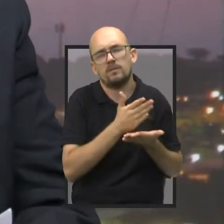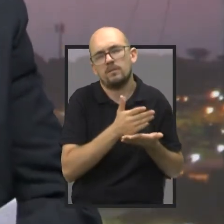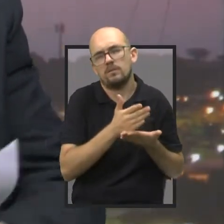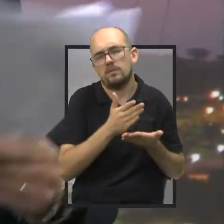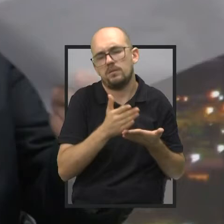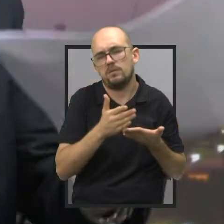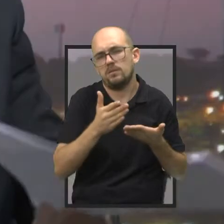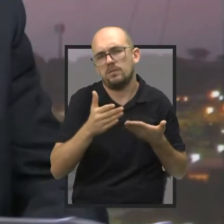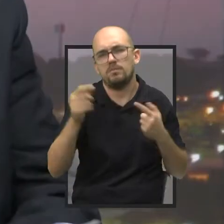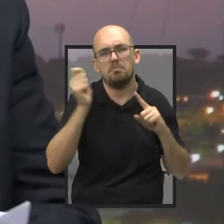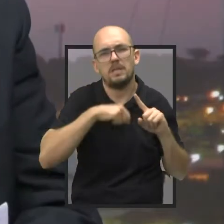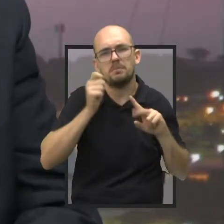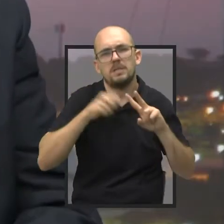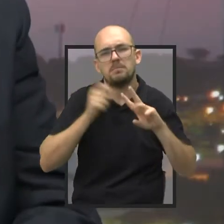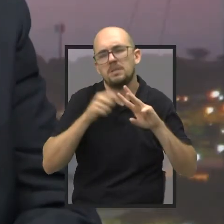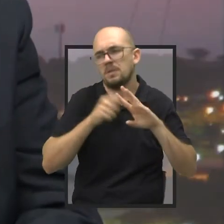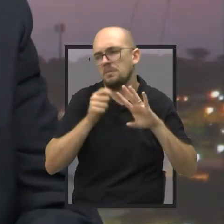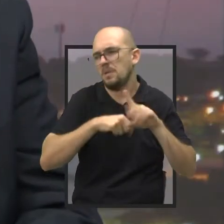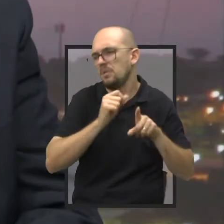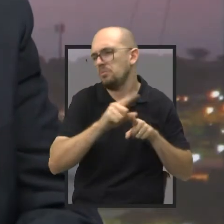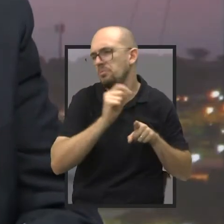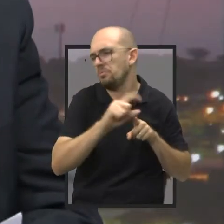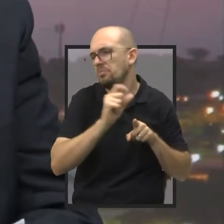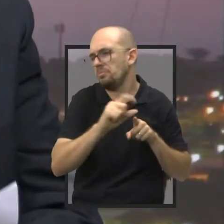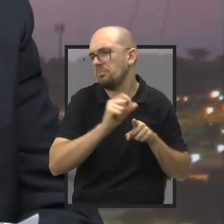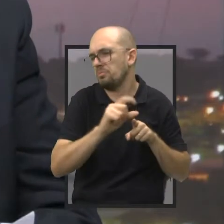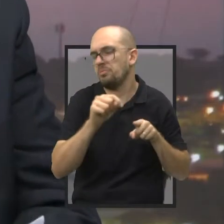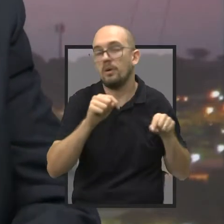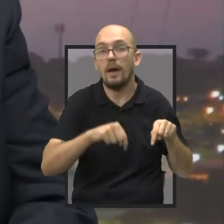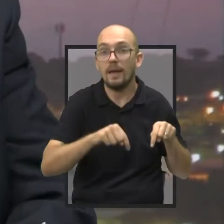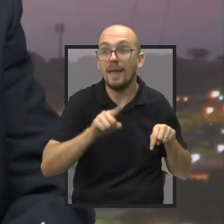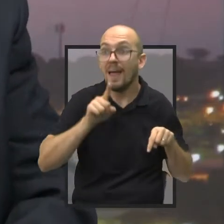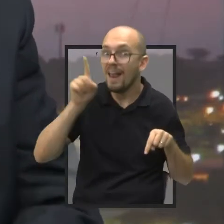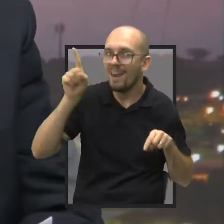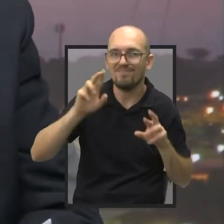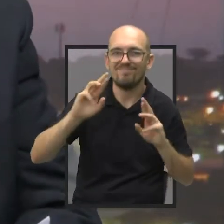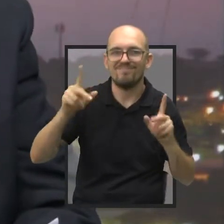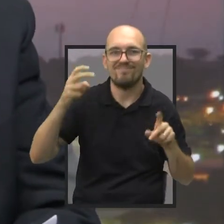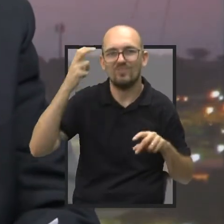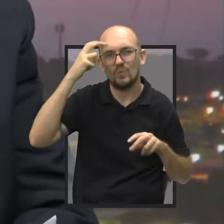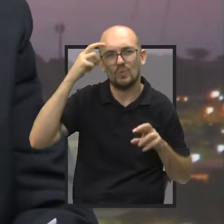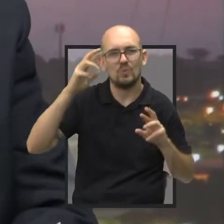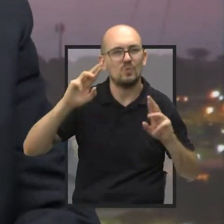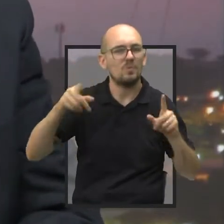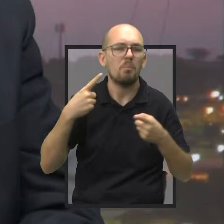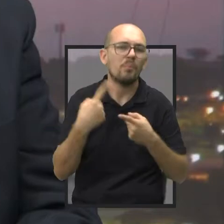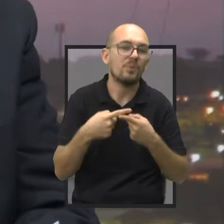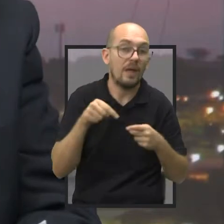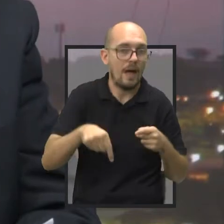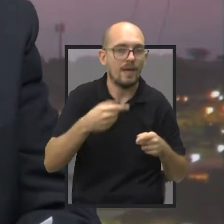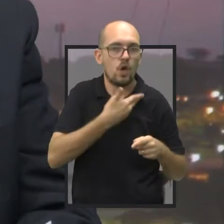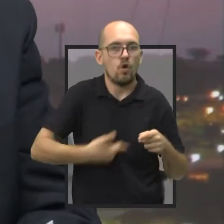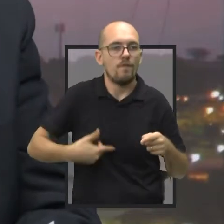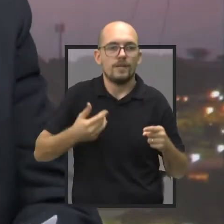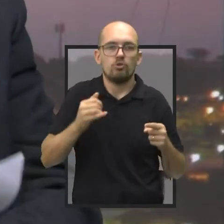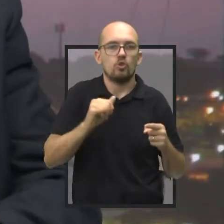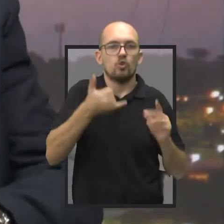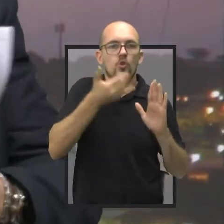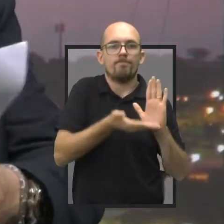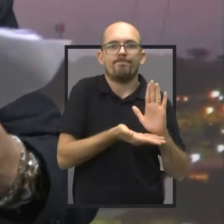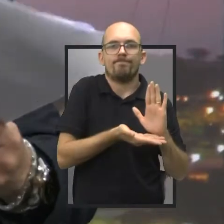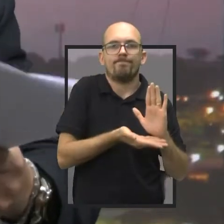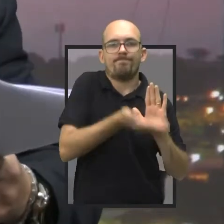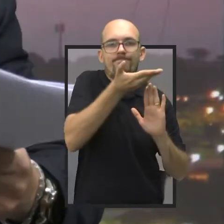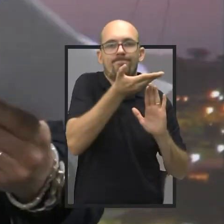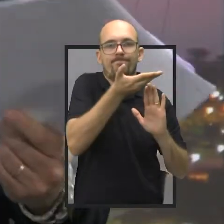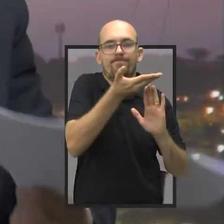e divide em várias vezes. Então, o governo acaba tendo que elevar os juros para evitar essa demanda que